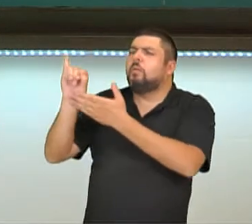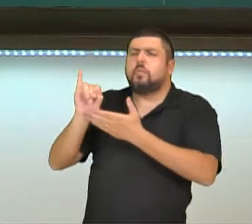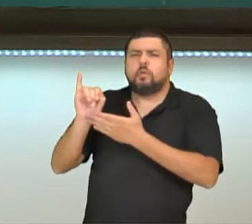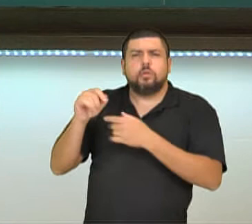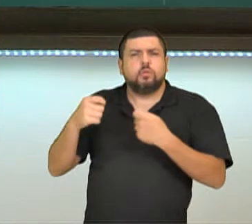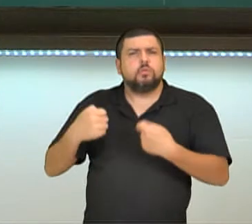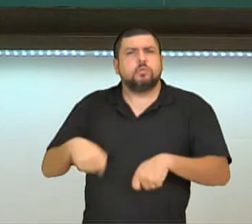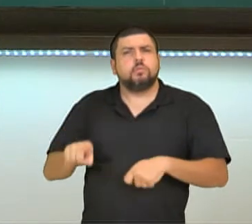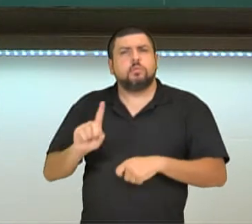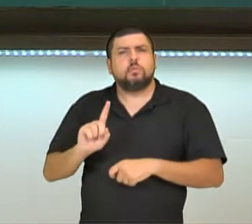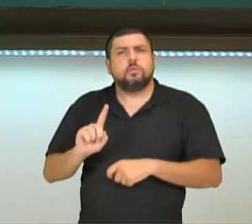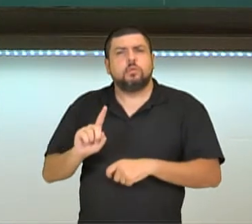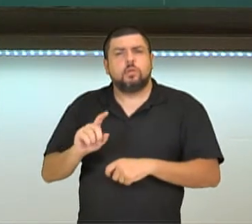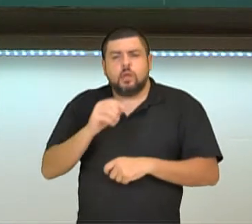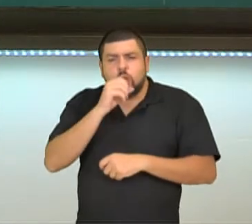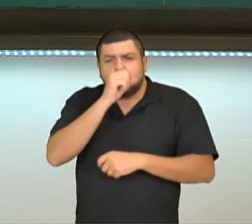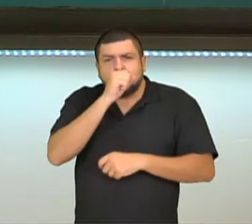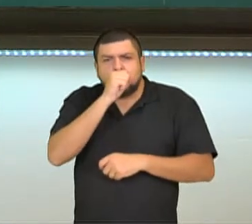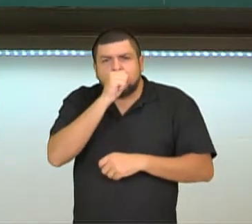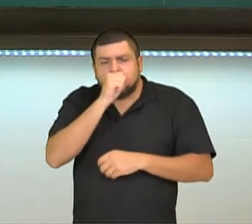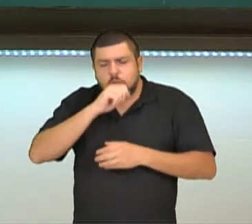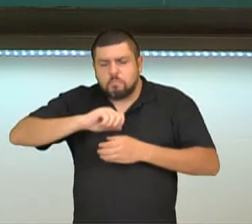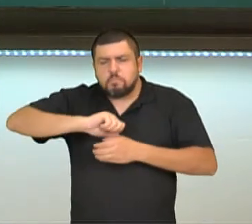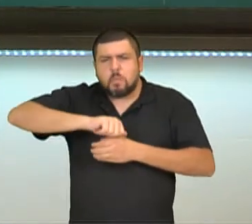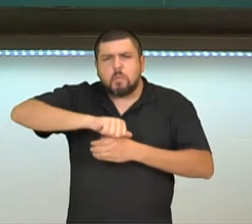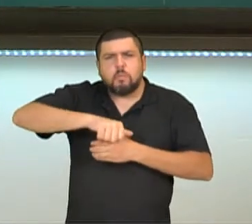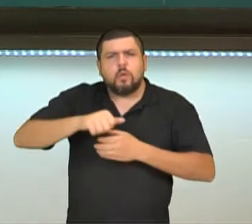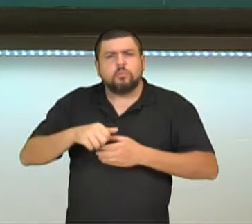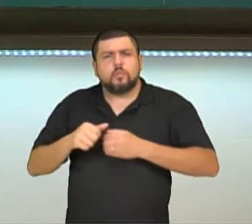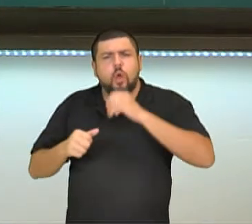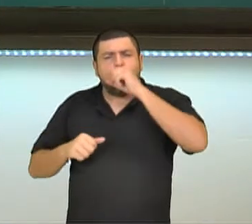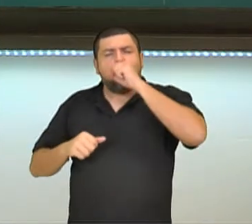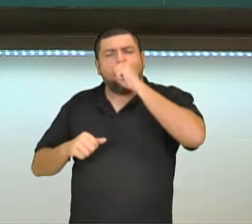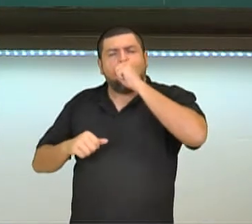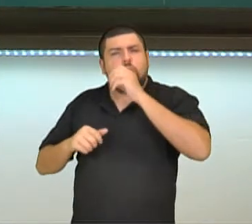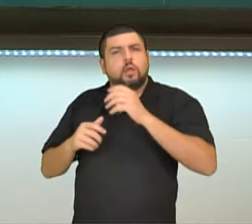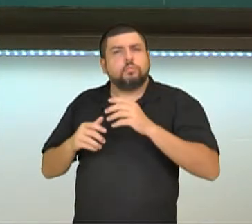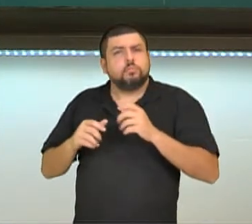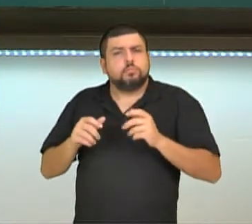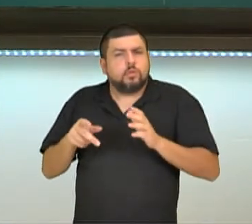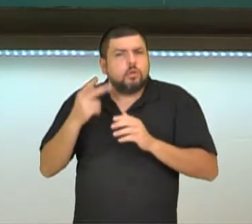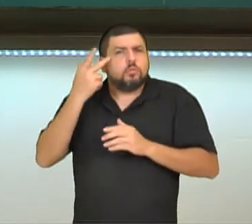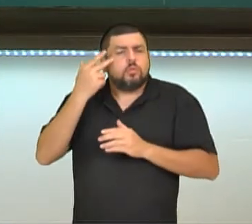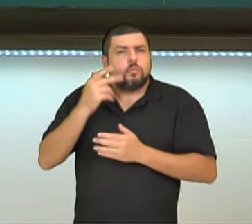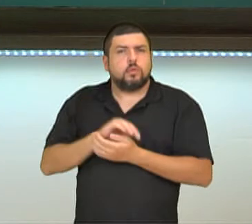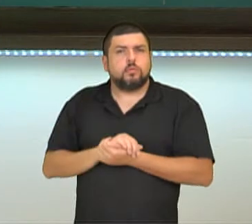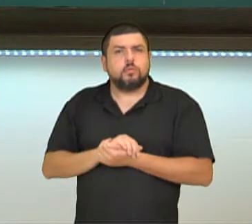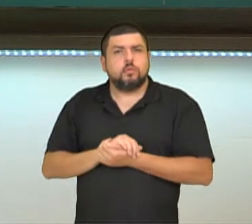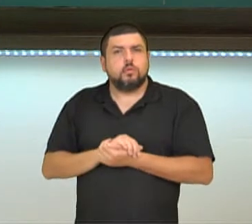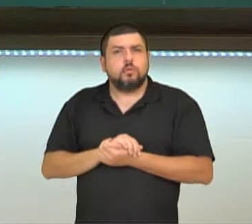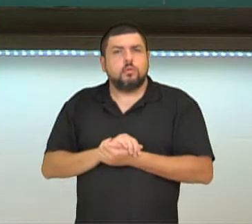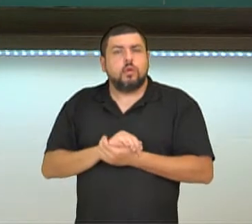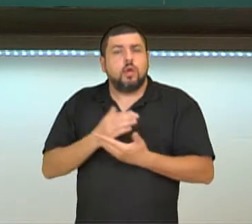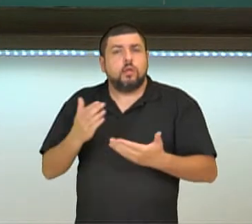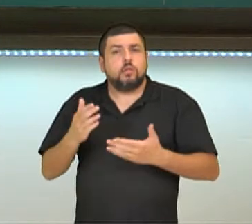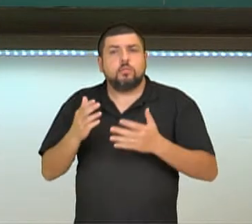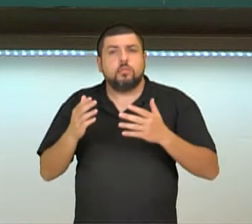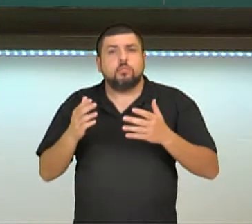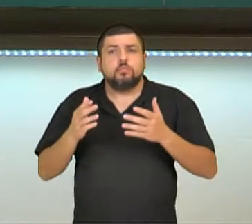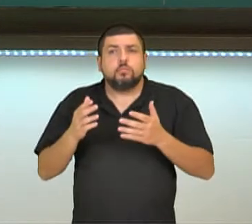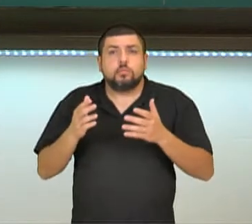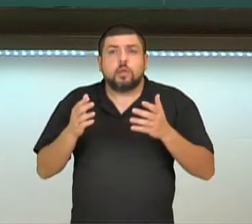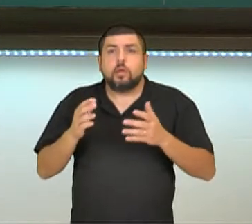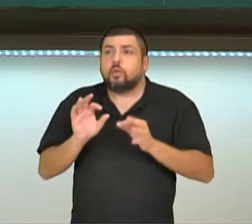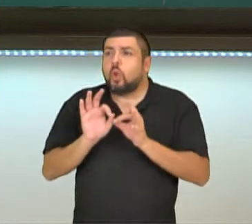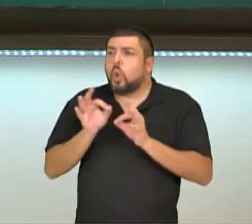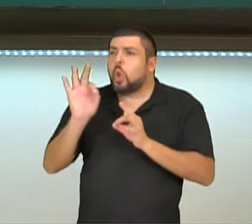in natura. Ou seja, não tem transporte, não tem grandes movimentos aí nas estradas, porque a